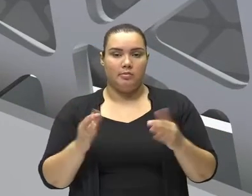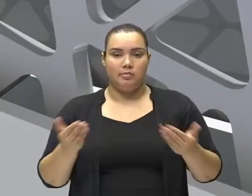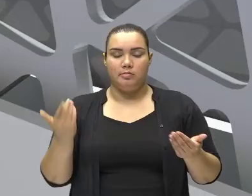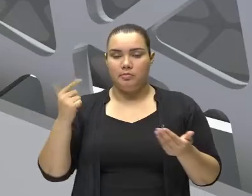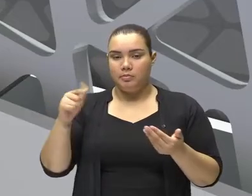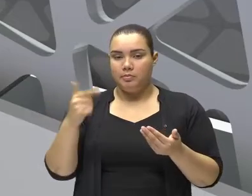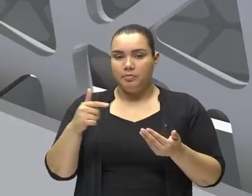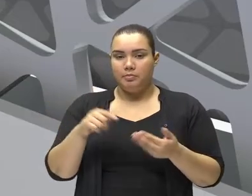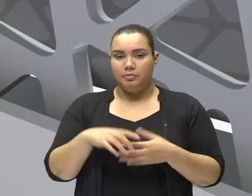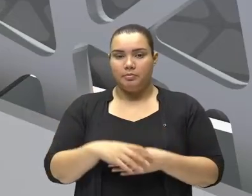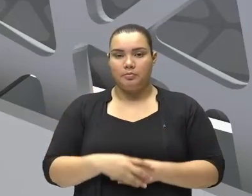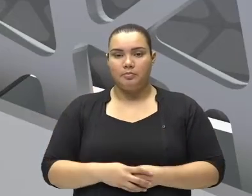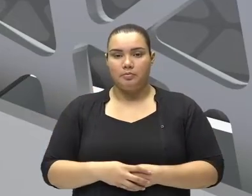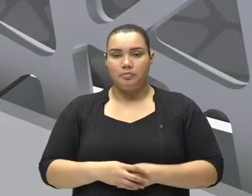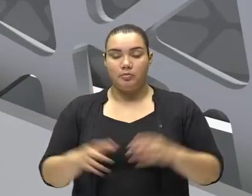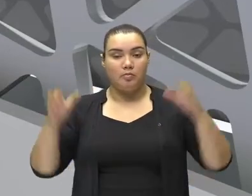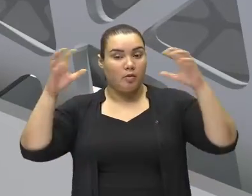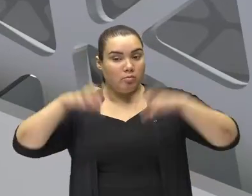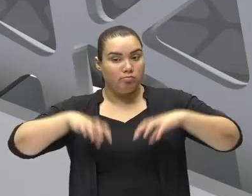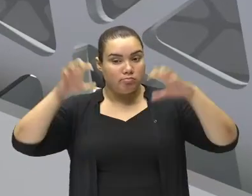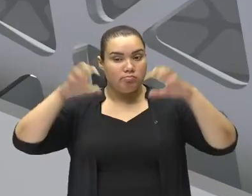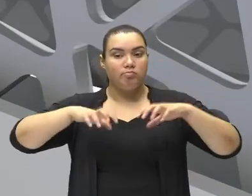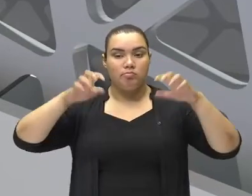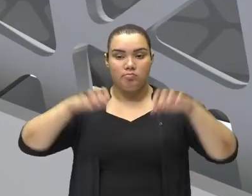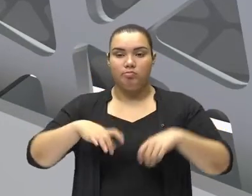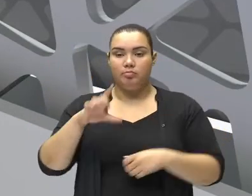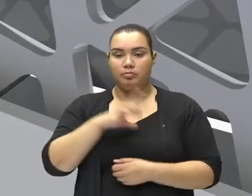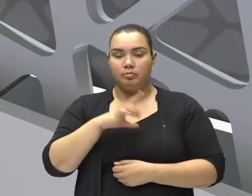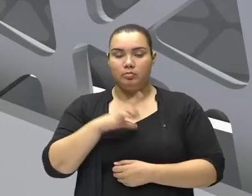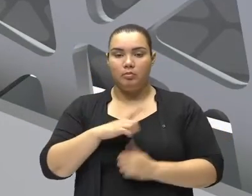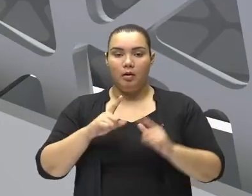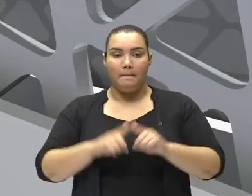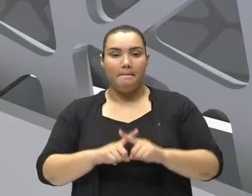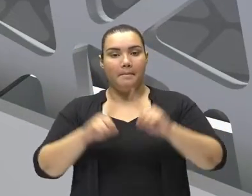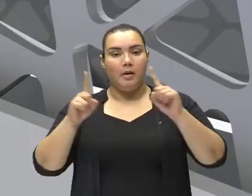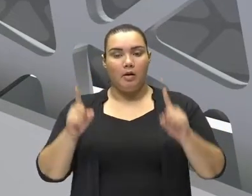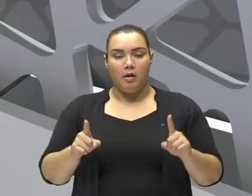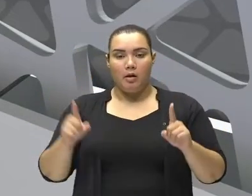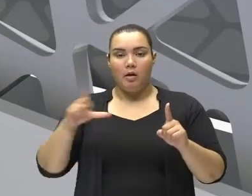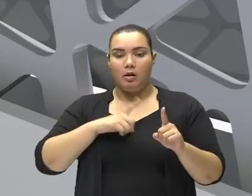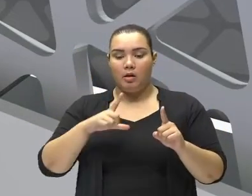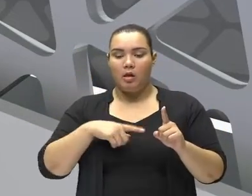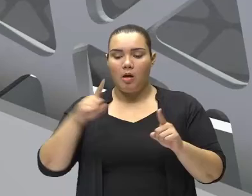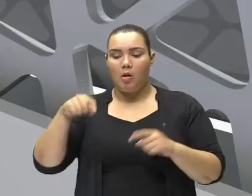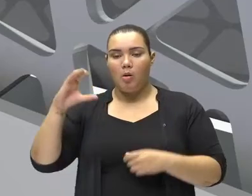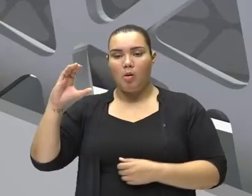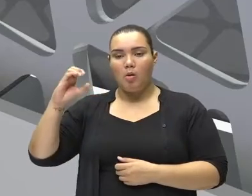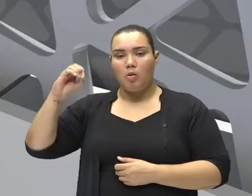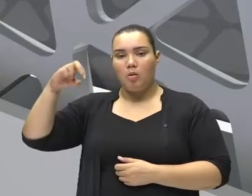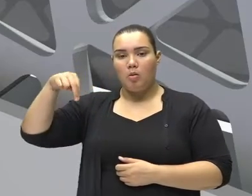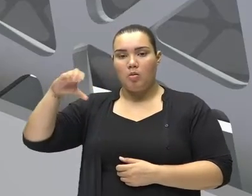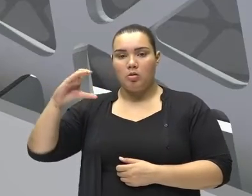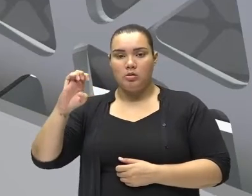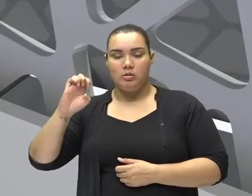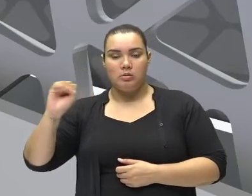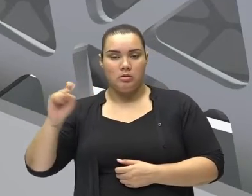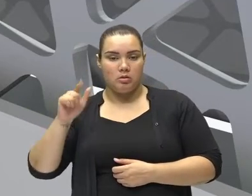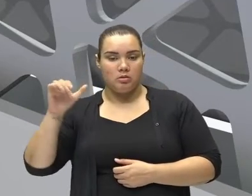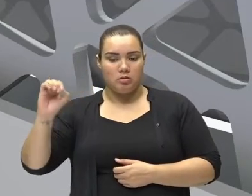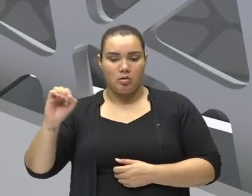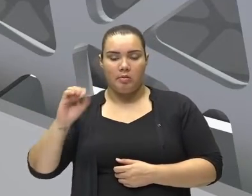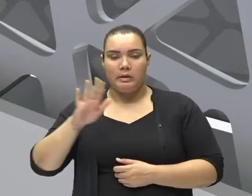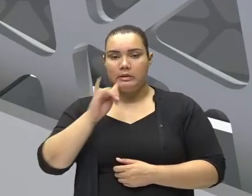ia ter futebol. Choveu muito. Porém, tem uma concessão, apesar de ter chovido